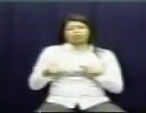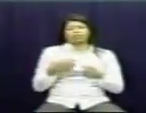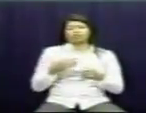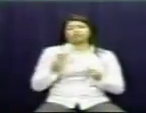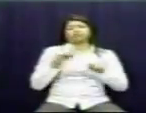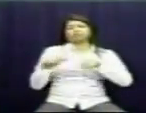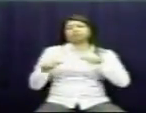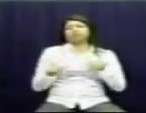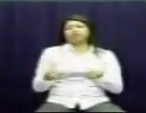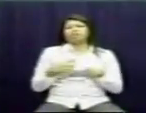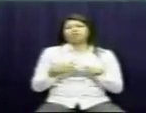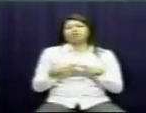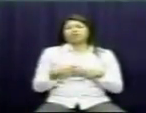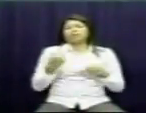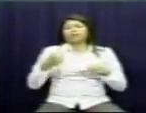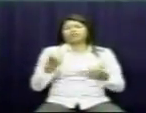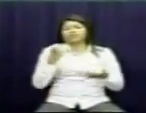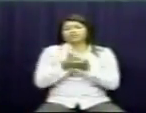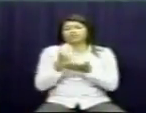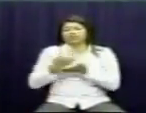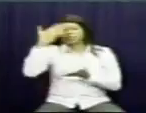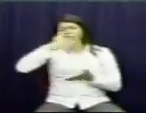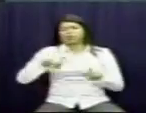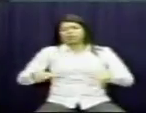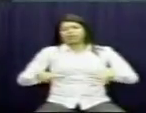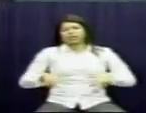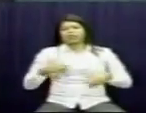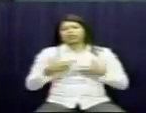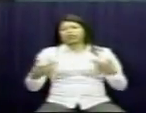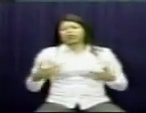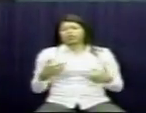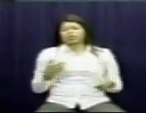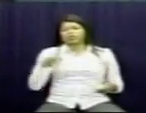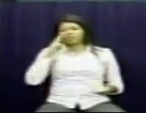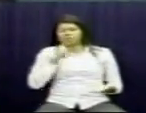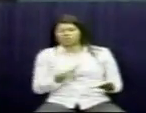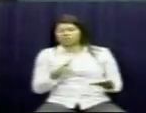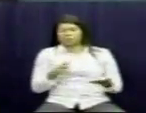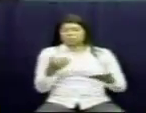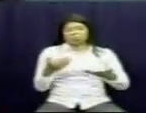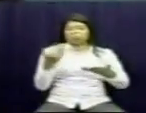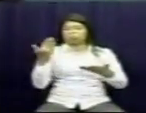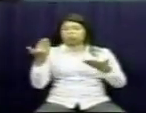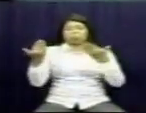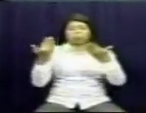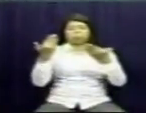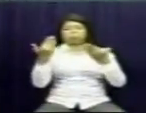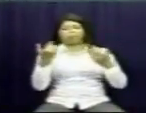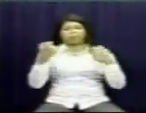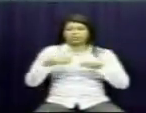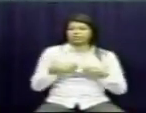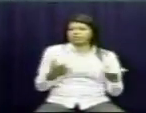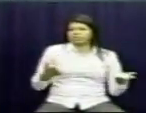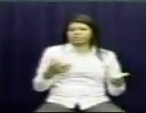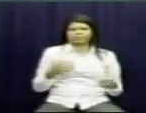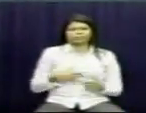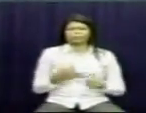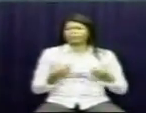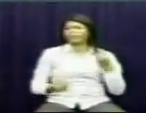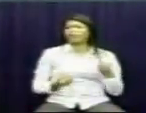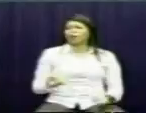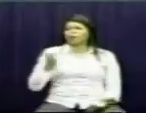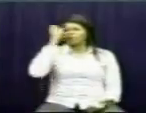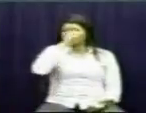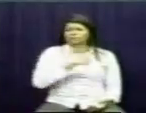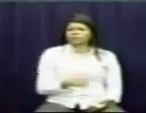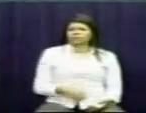em qualquer curso. Um economista formado em Harvard para atuar como economista